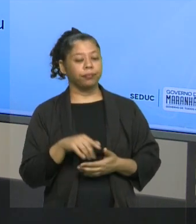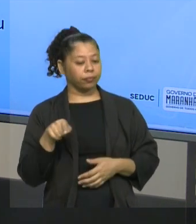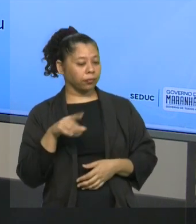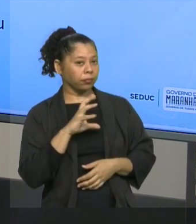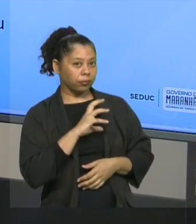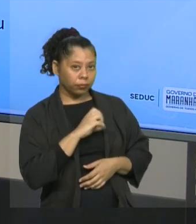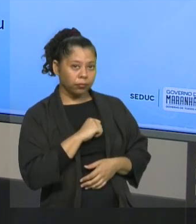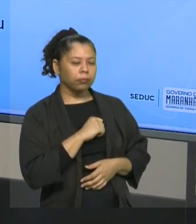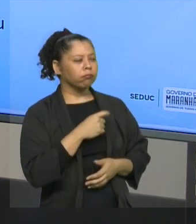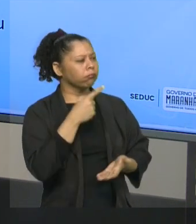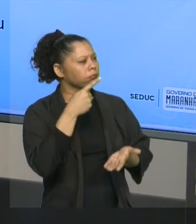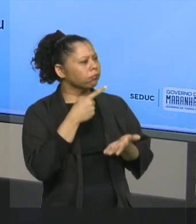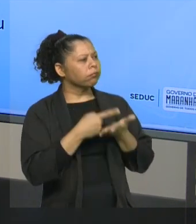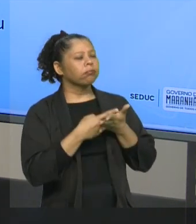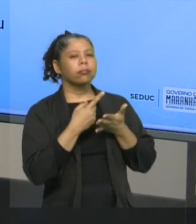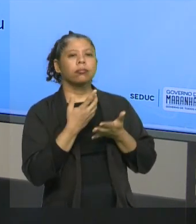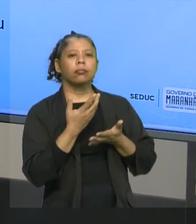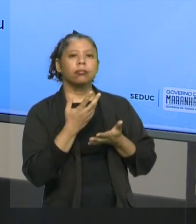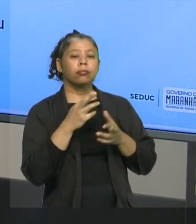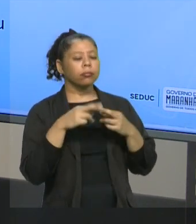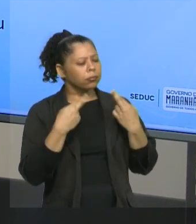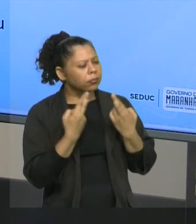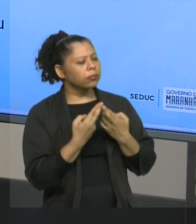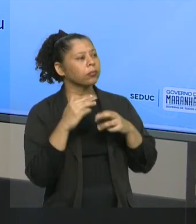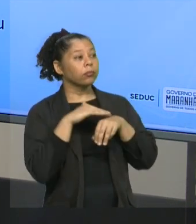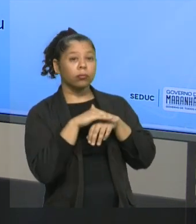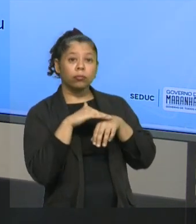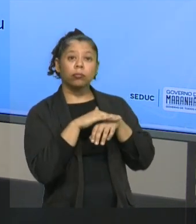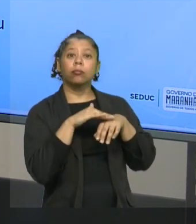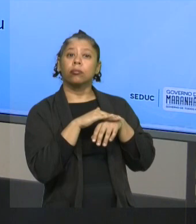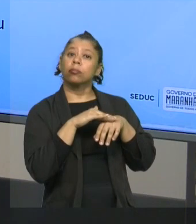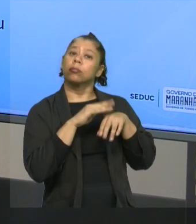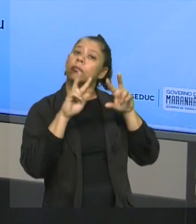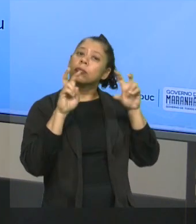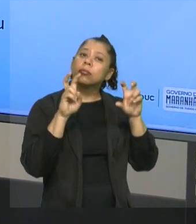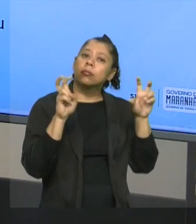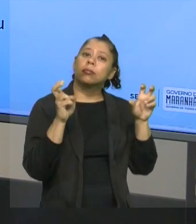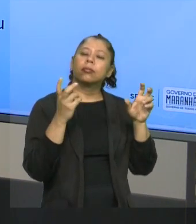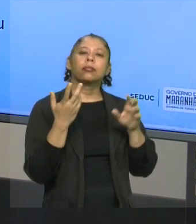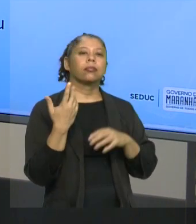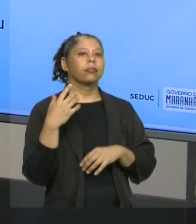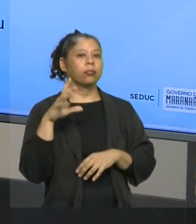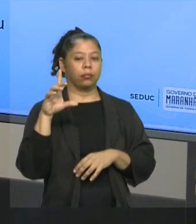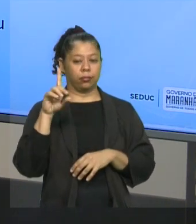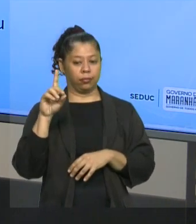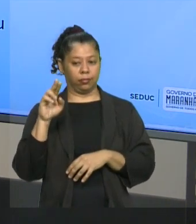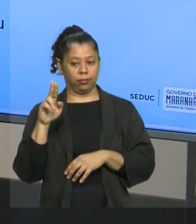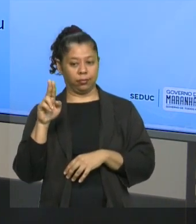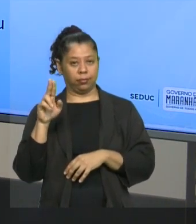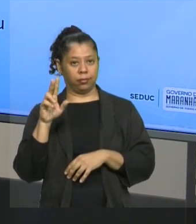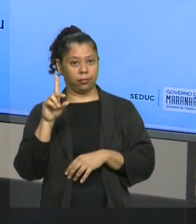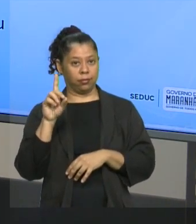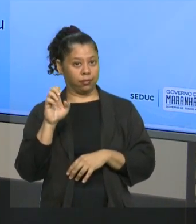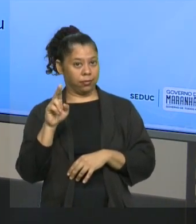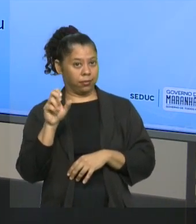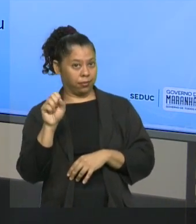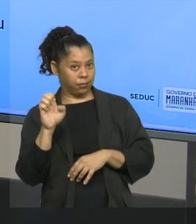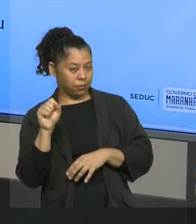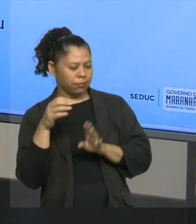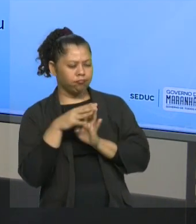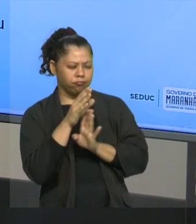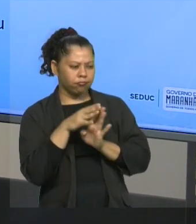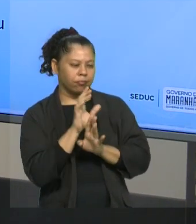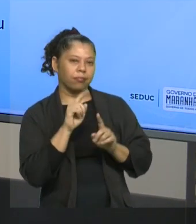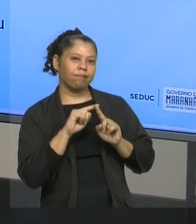se reunisse para tratar do assunto, o conselho dos deuses. Mas a loucura